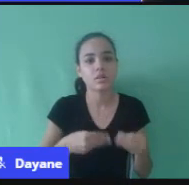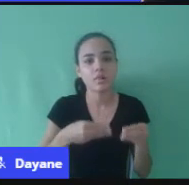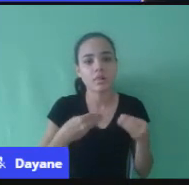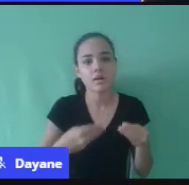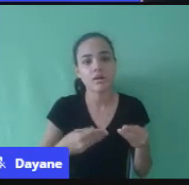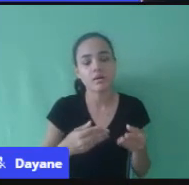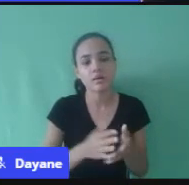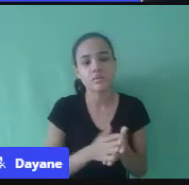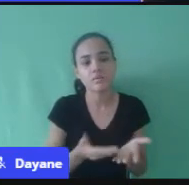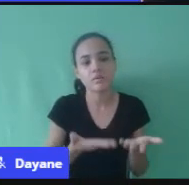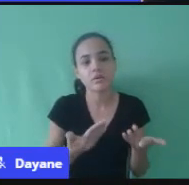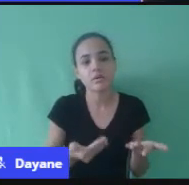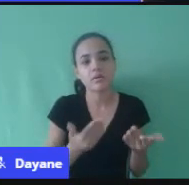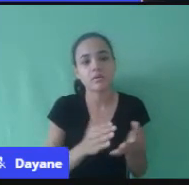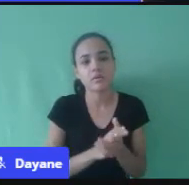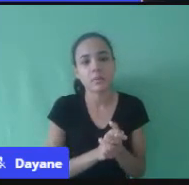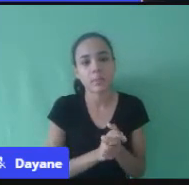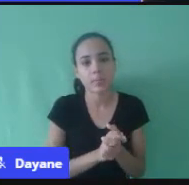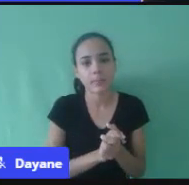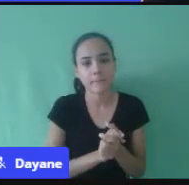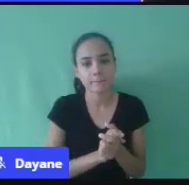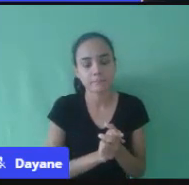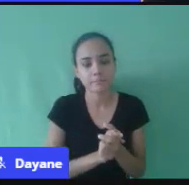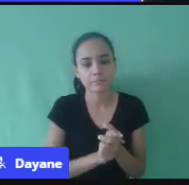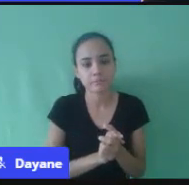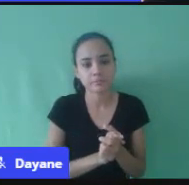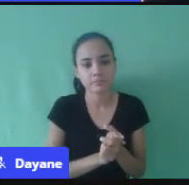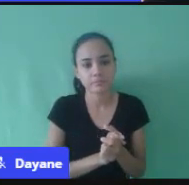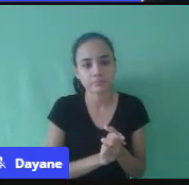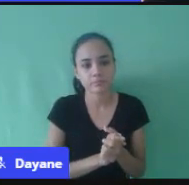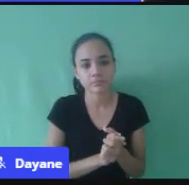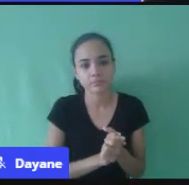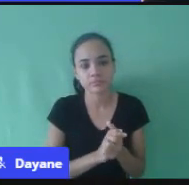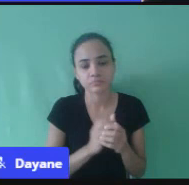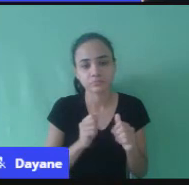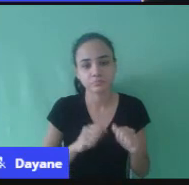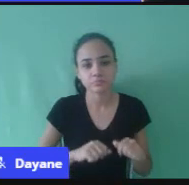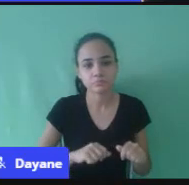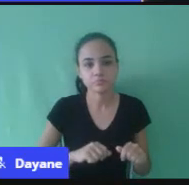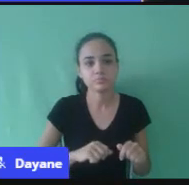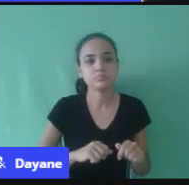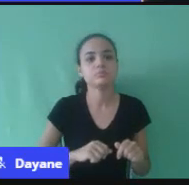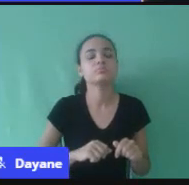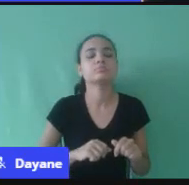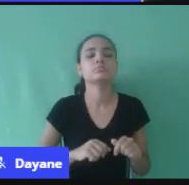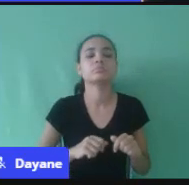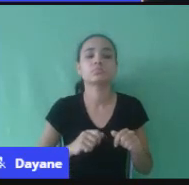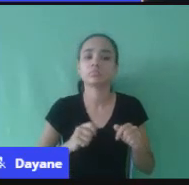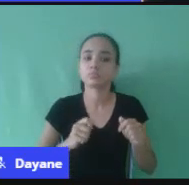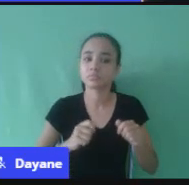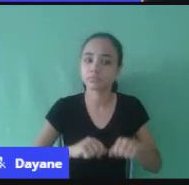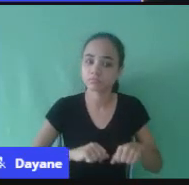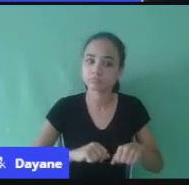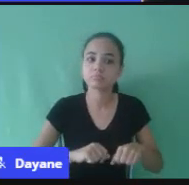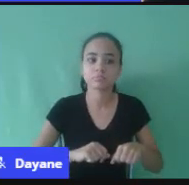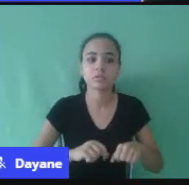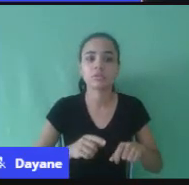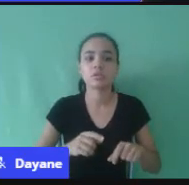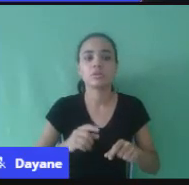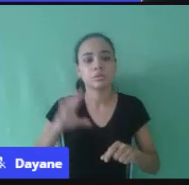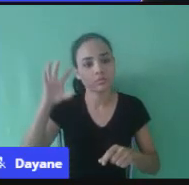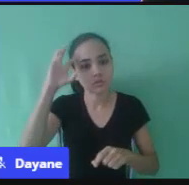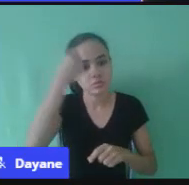todos e que permita, ao mesmo tempo, caminhos personalizados para atender às necessidades de cada